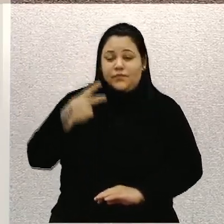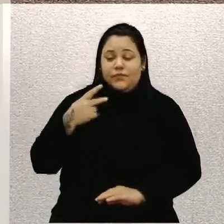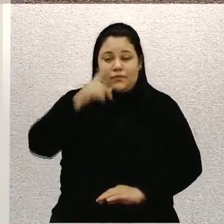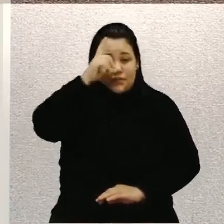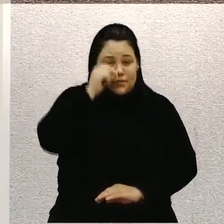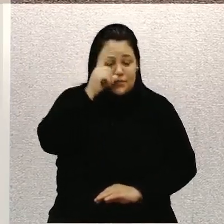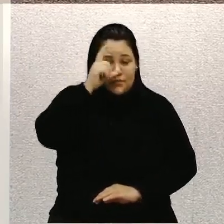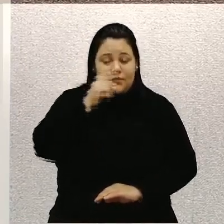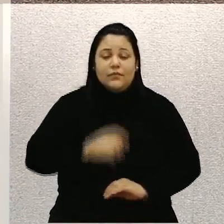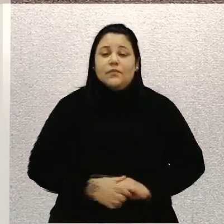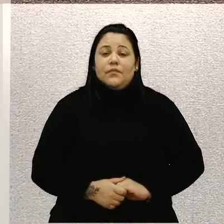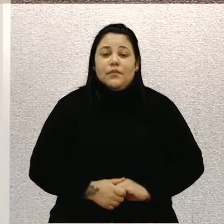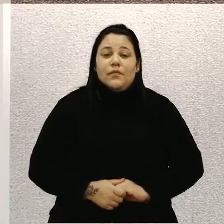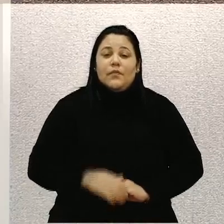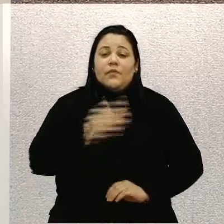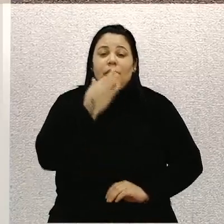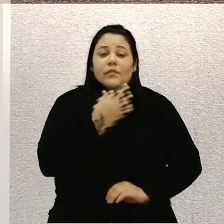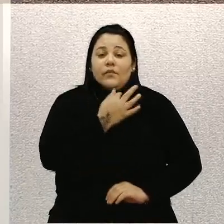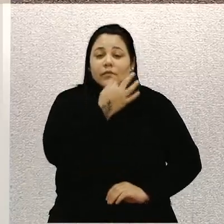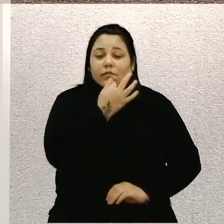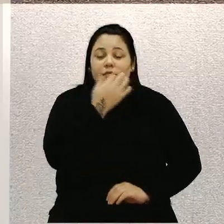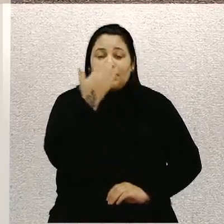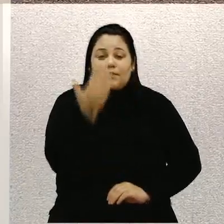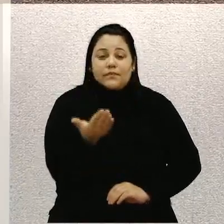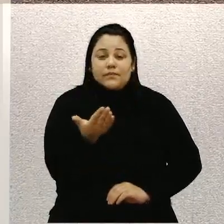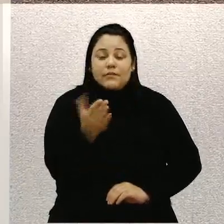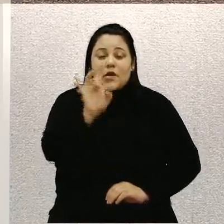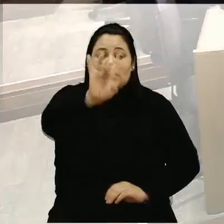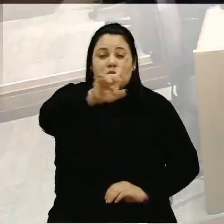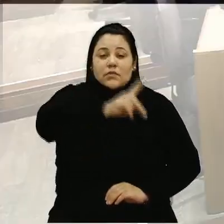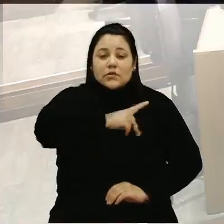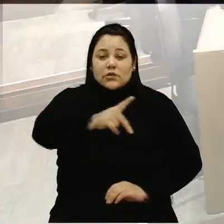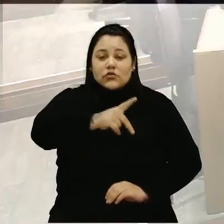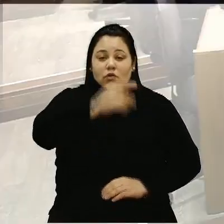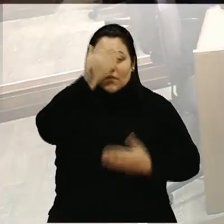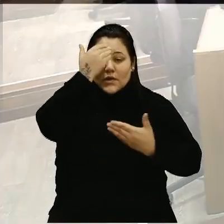Calco, relator, Tatiane Frisso, vereadora. Era isso, senhor presidente. Obrigado, vereador.